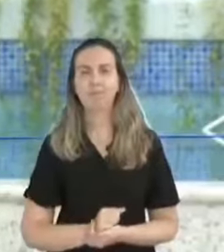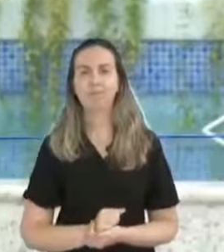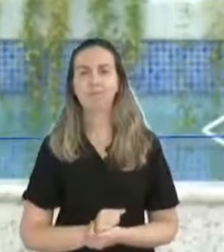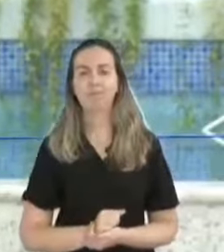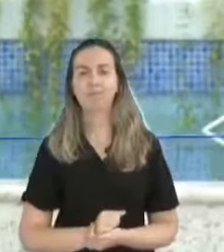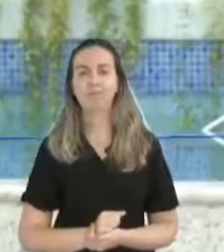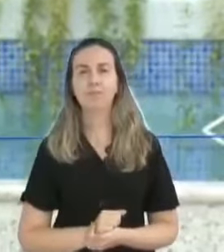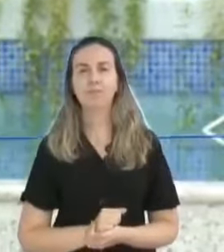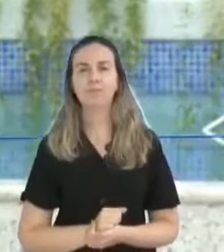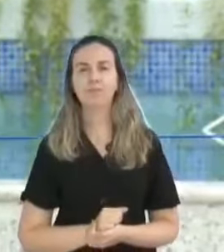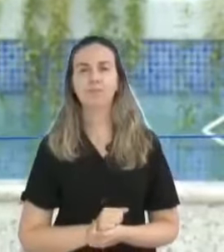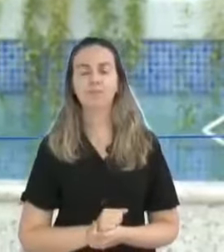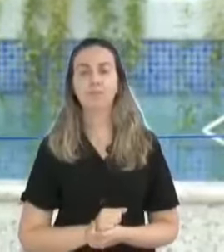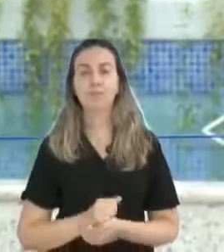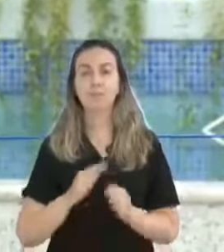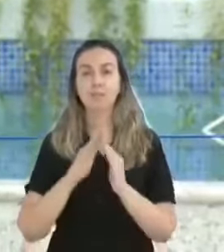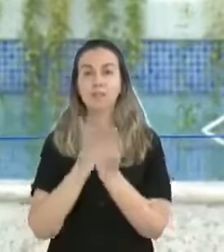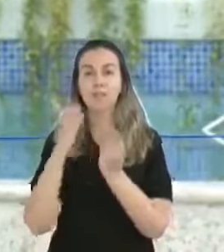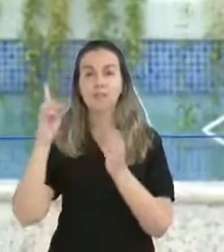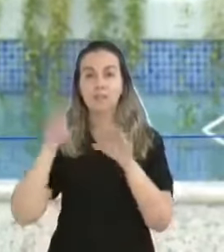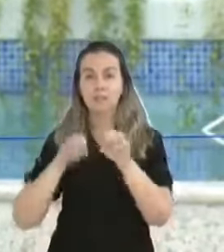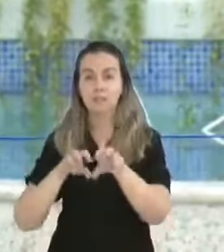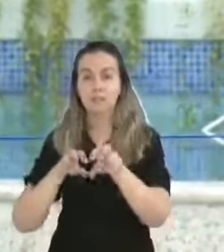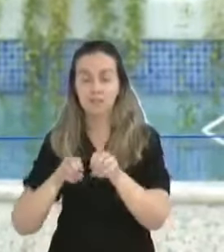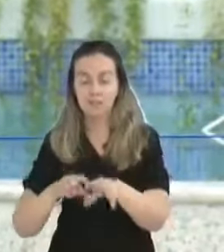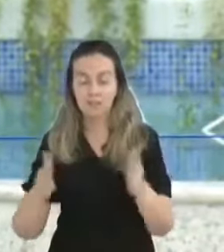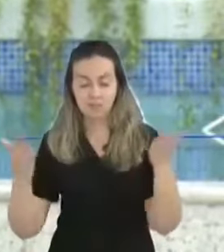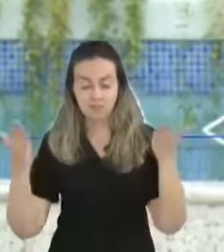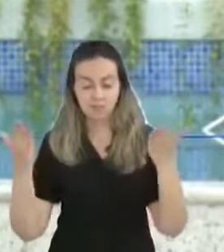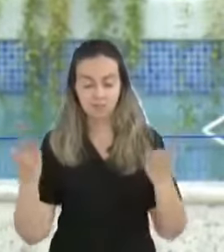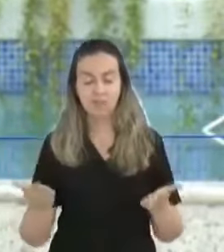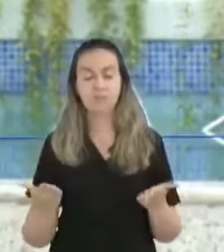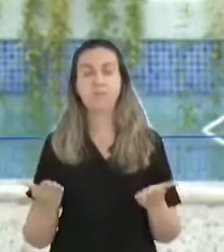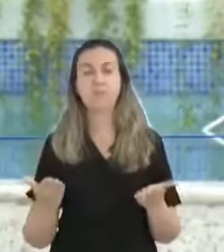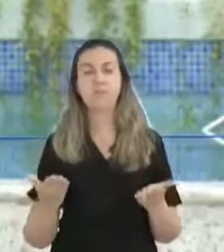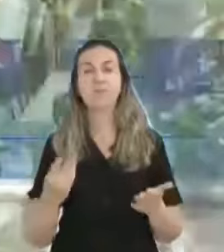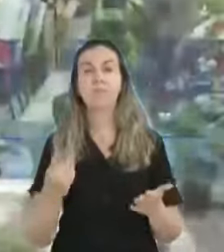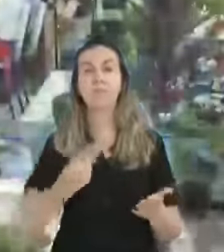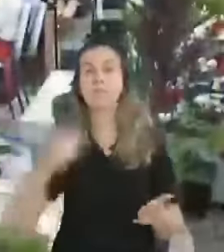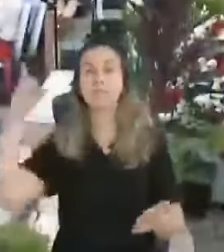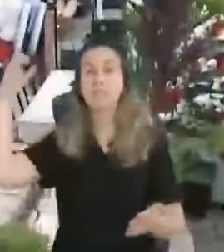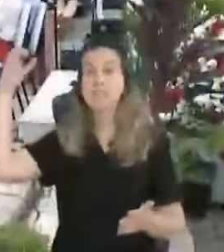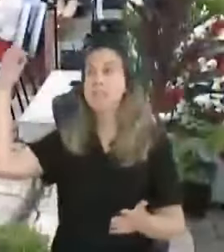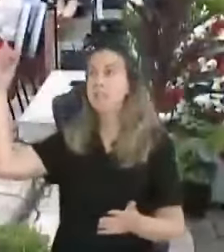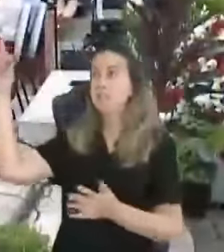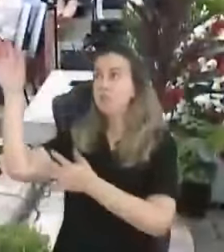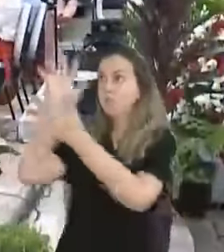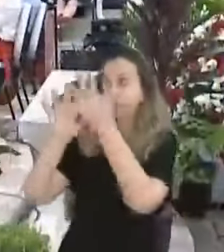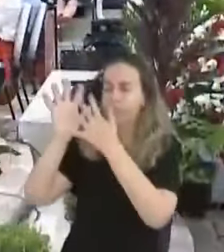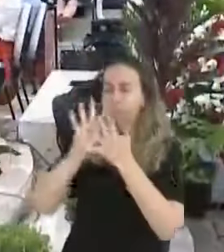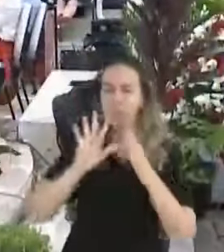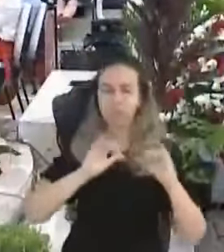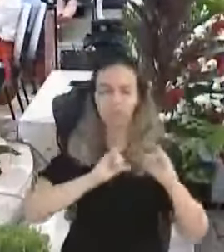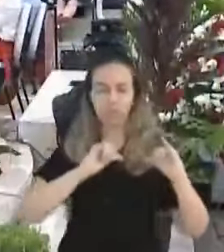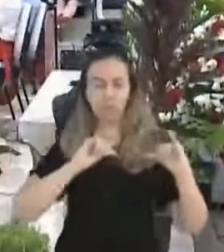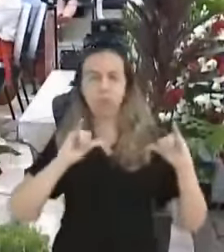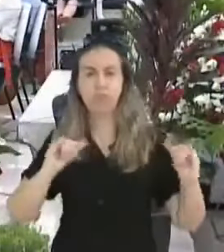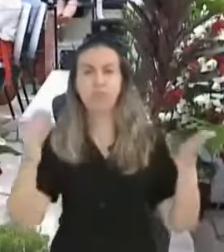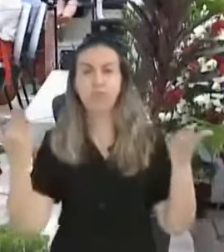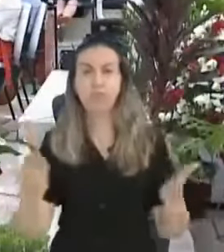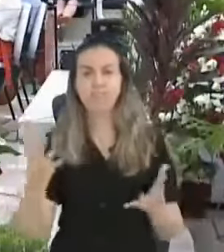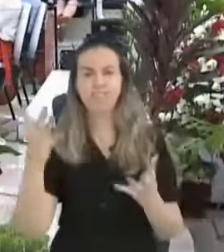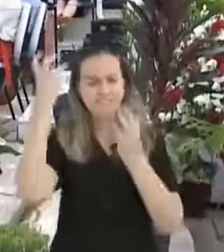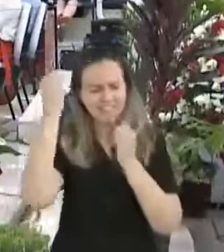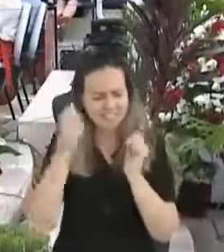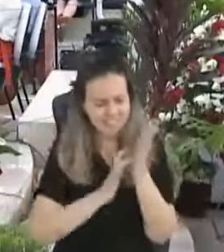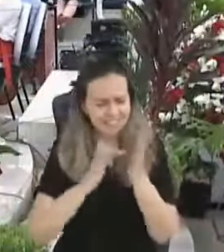versículo 12 e 13: mas ainda agora, assim diz o Senhor, convertei-vos a mim